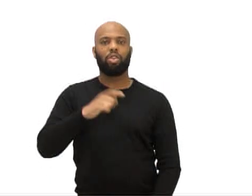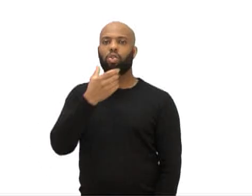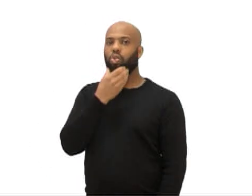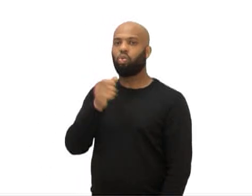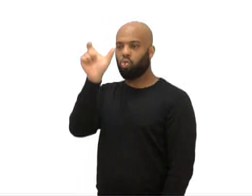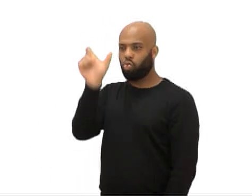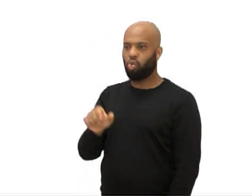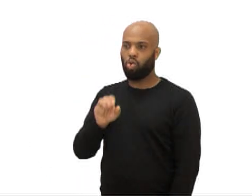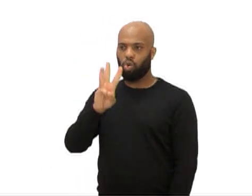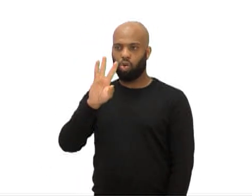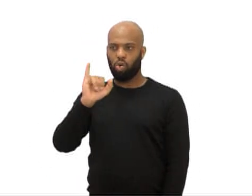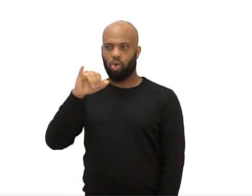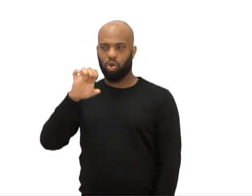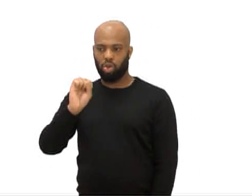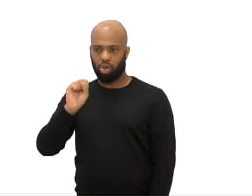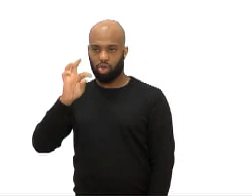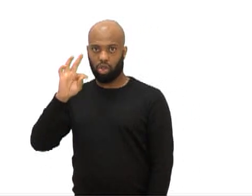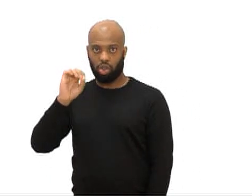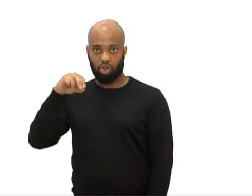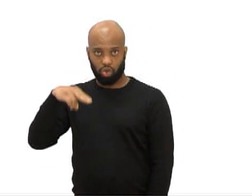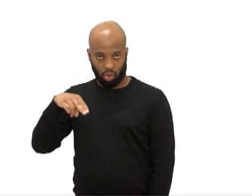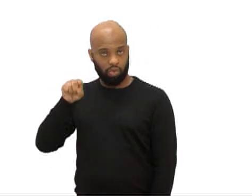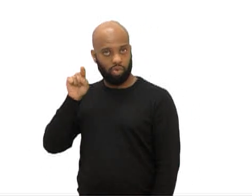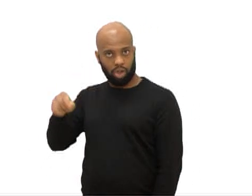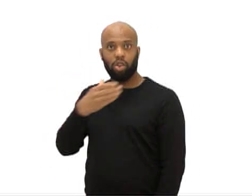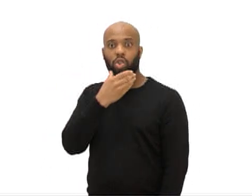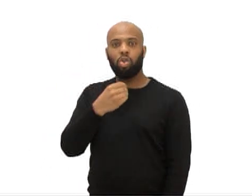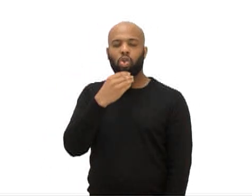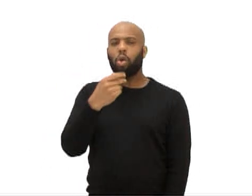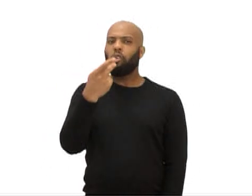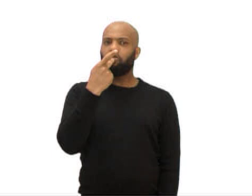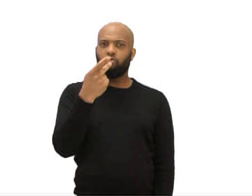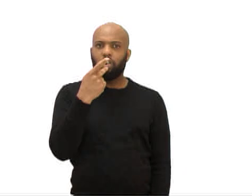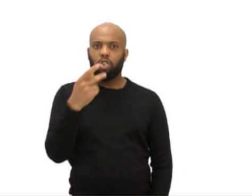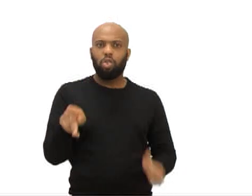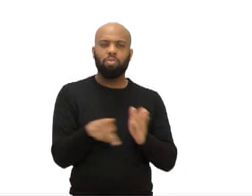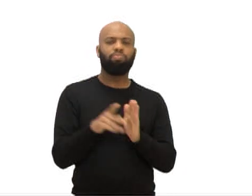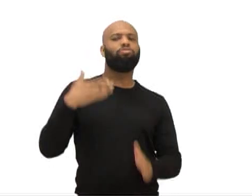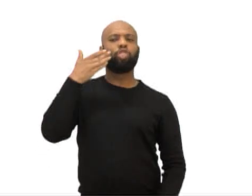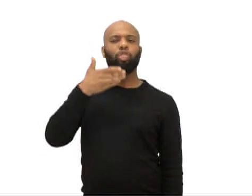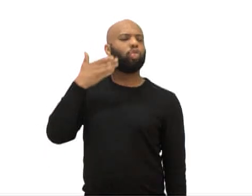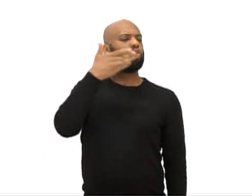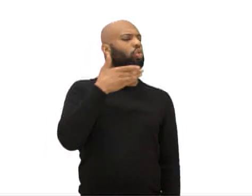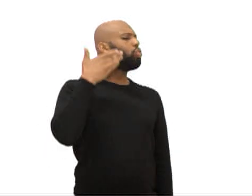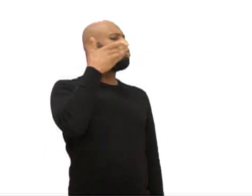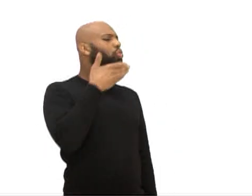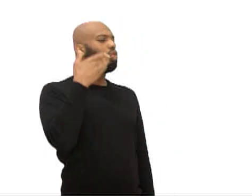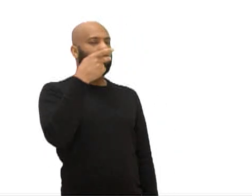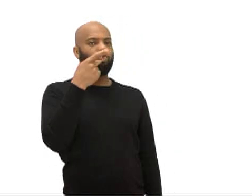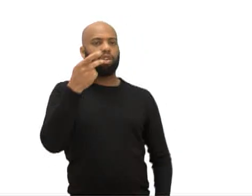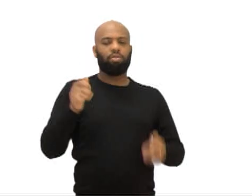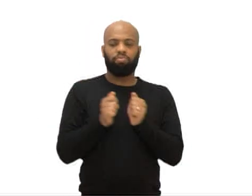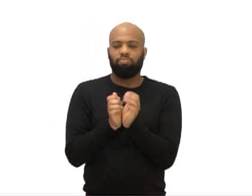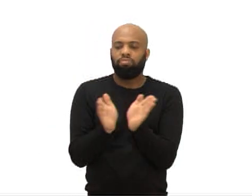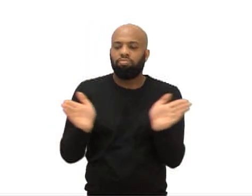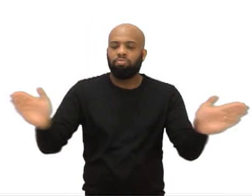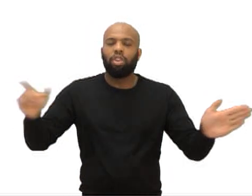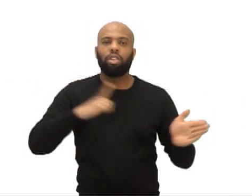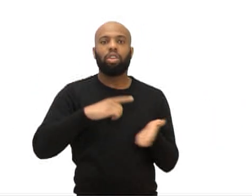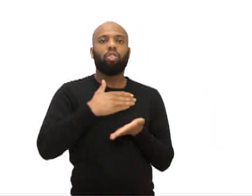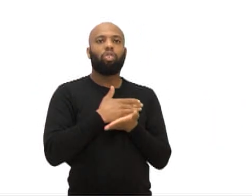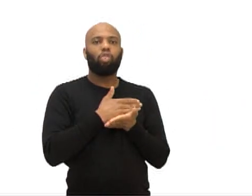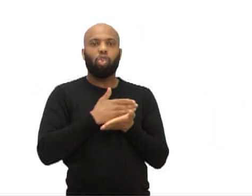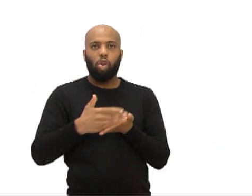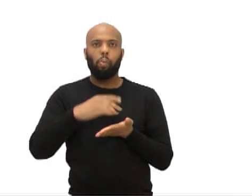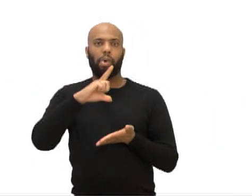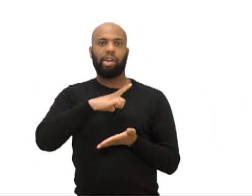é a seguinte: como Winston Churchill definiu em seu discurso a bipolaridade que começará